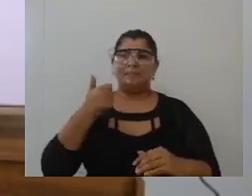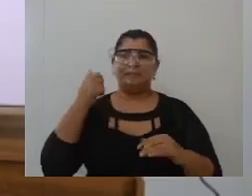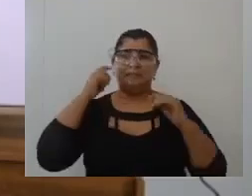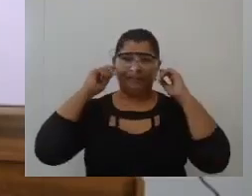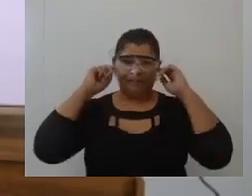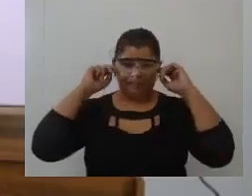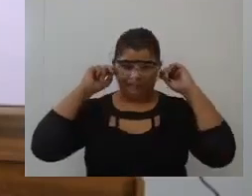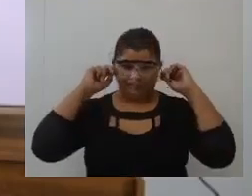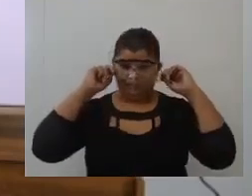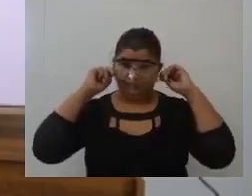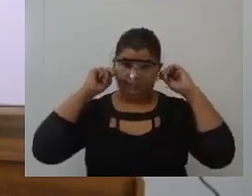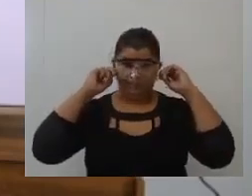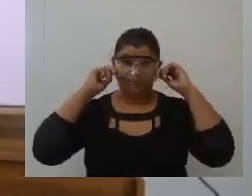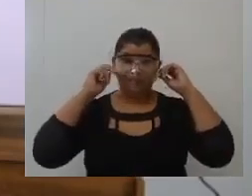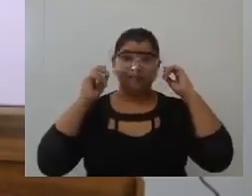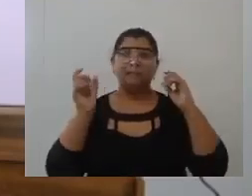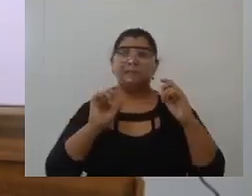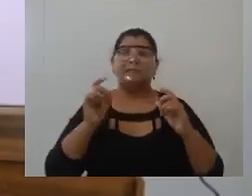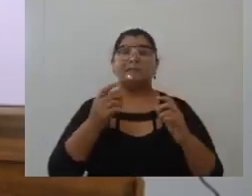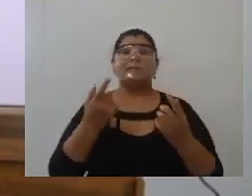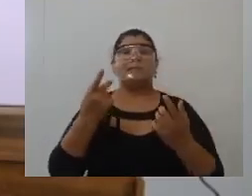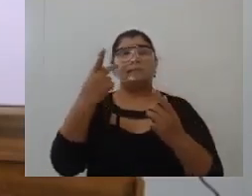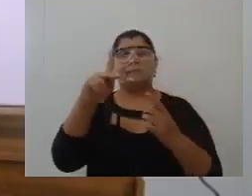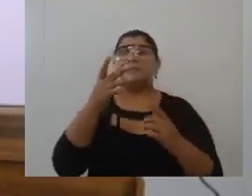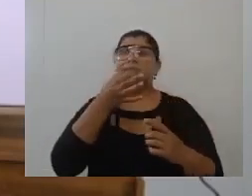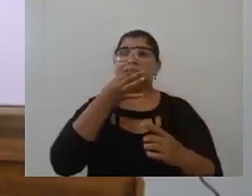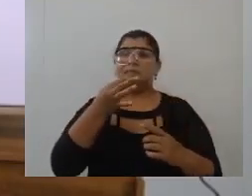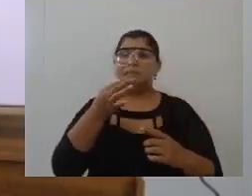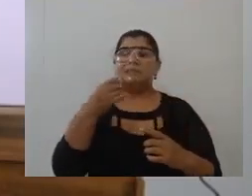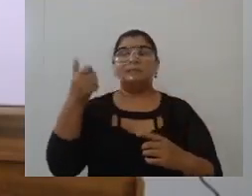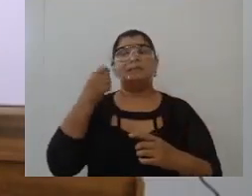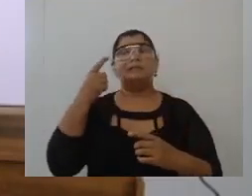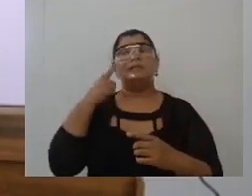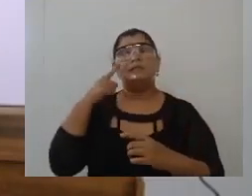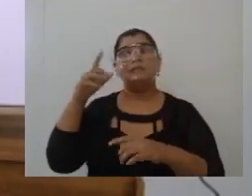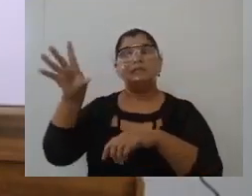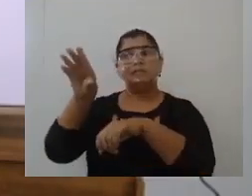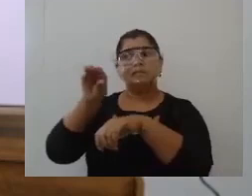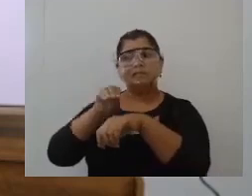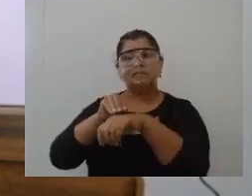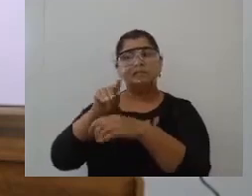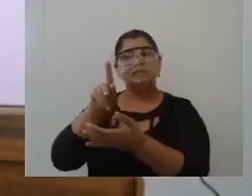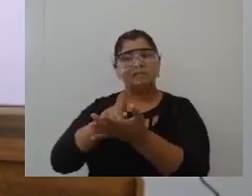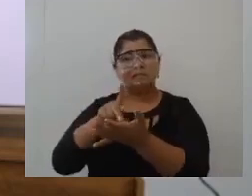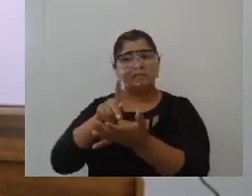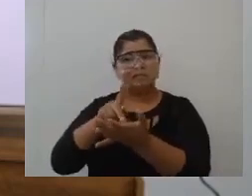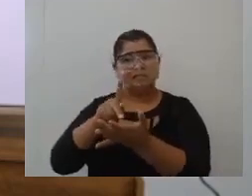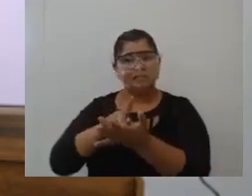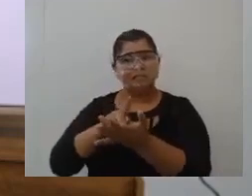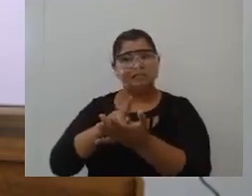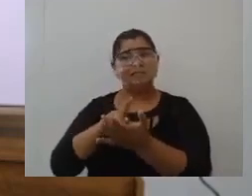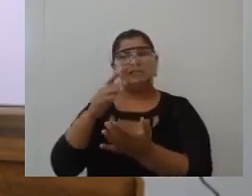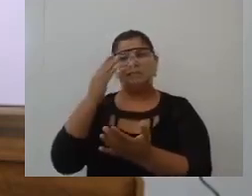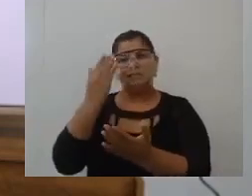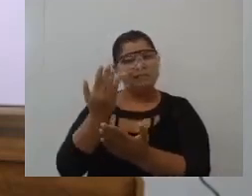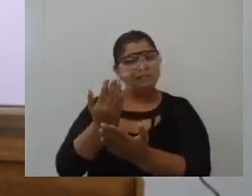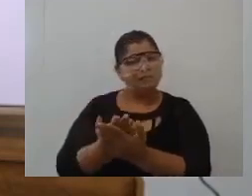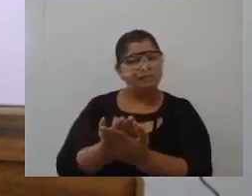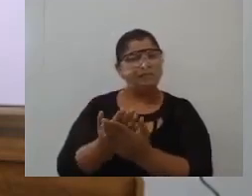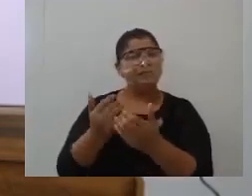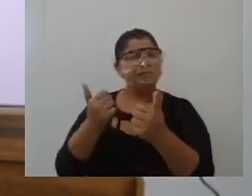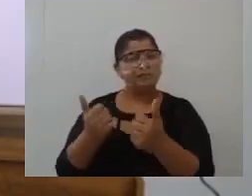seu ponto de vista. Você tem que confirmar se aquilo é verdade, se aquilo merece crédito, merece